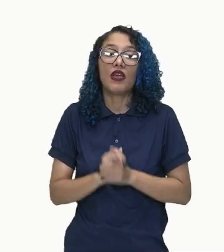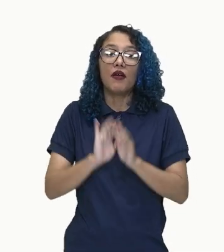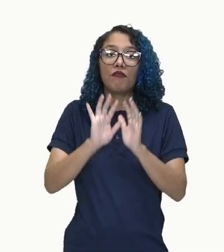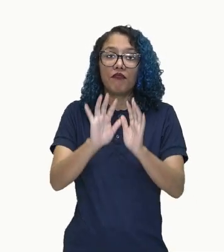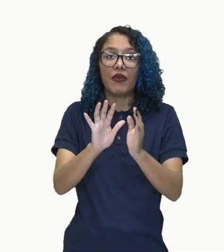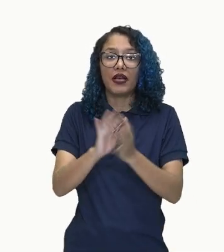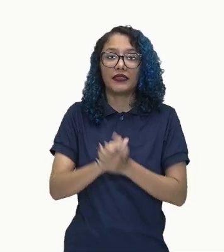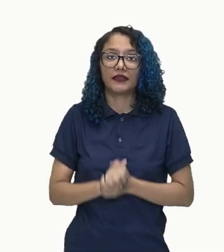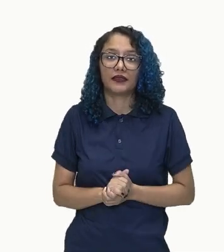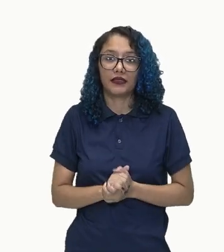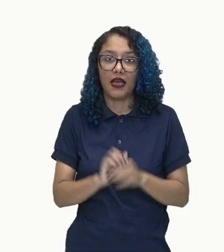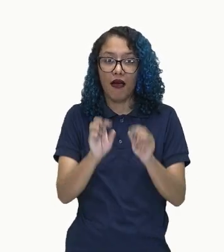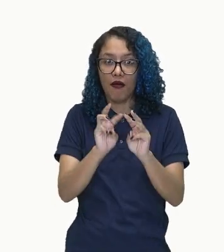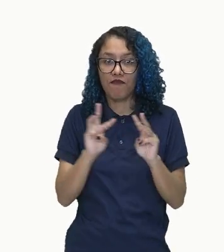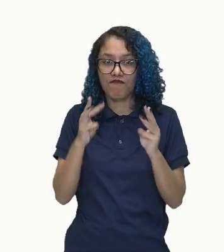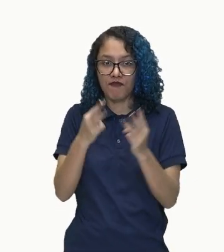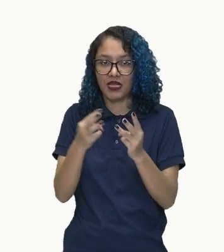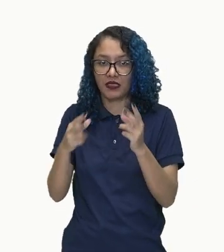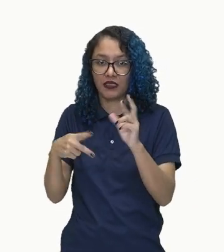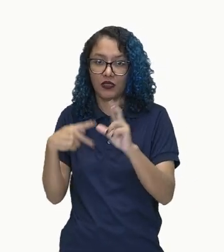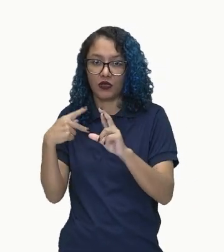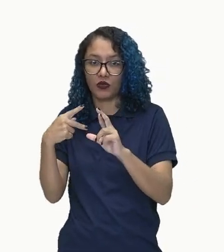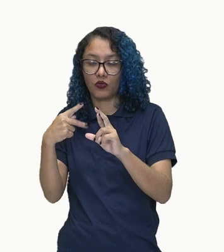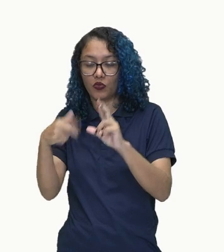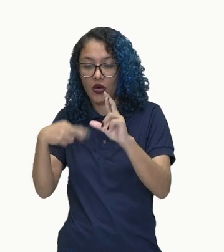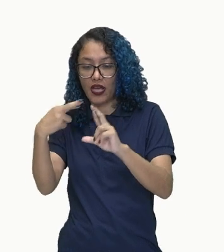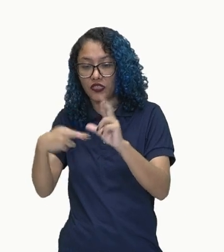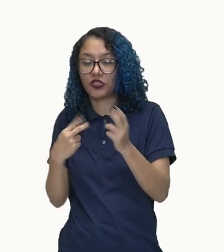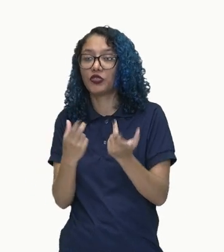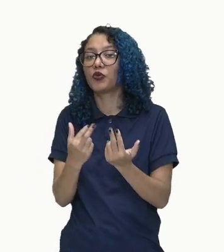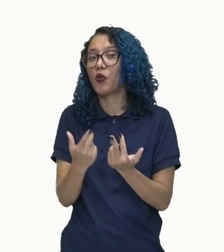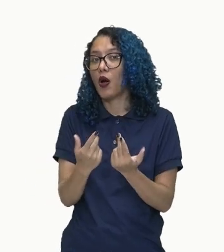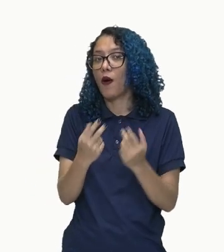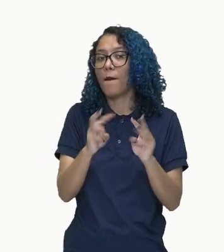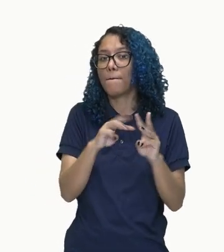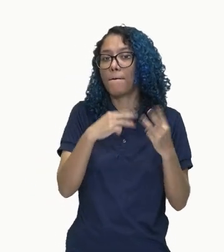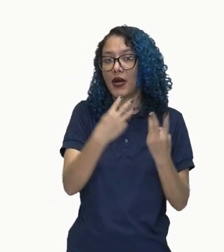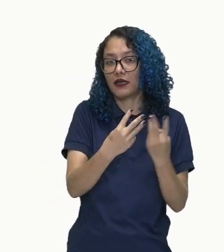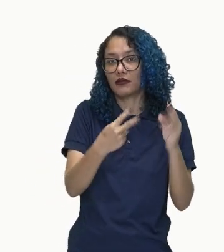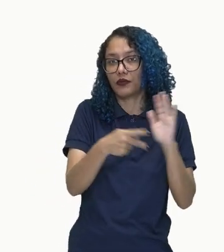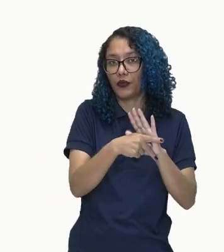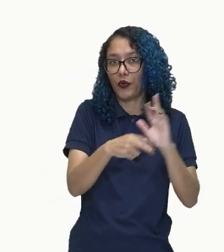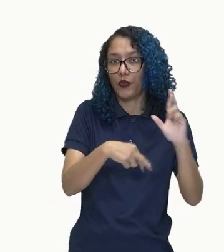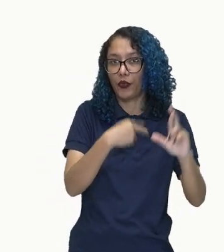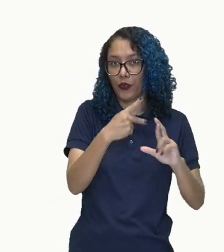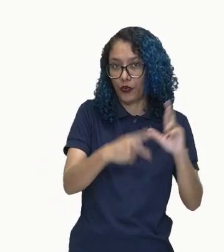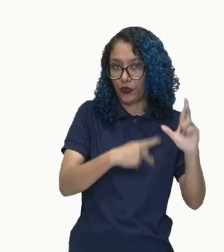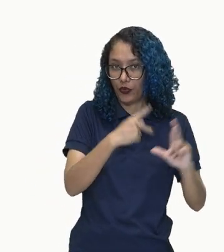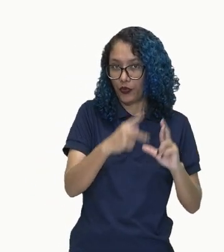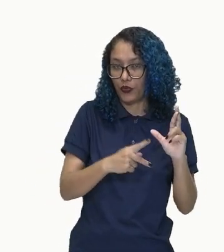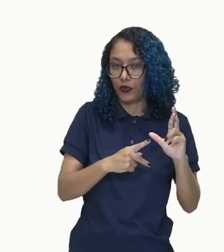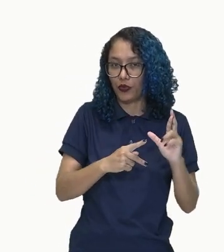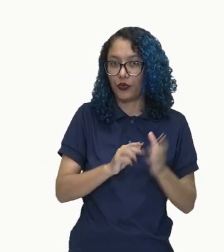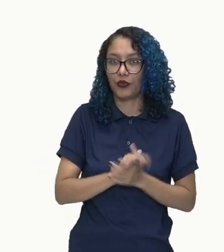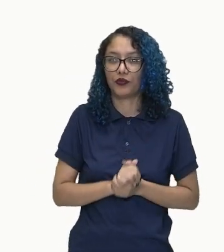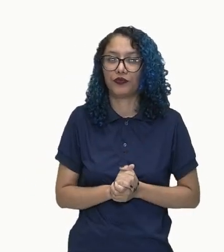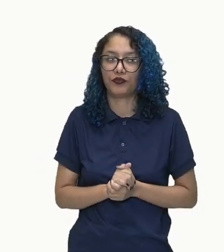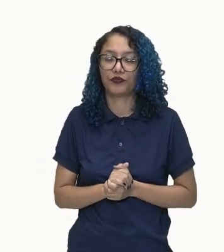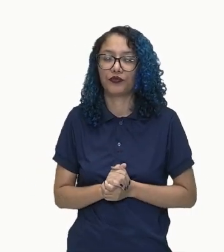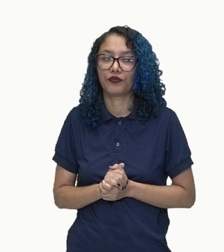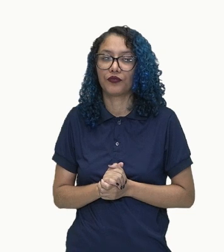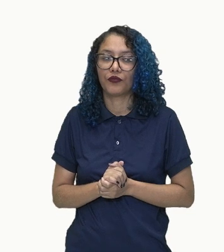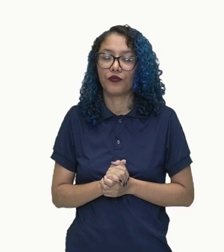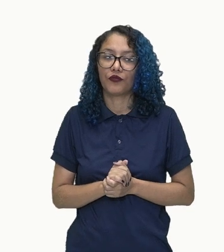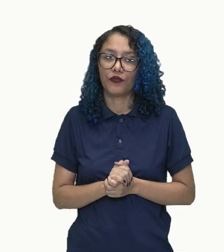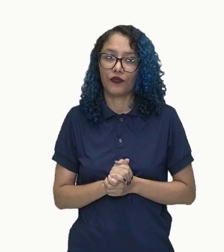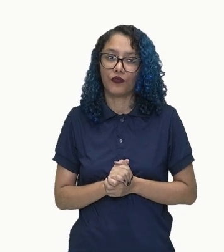massa total dos produtos, né? A gente percebe que a reação está acontecendo do outro lado ali, ó, né?